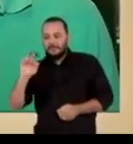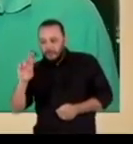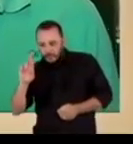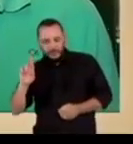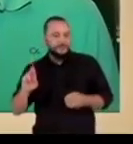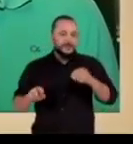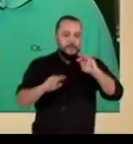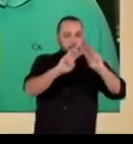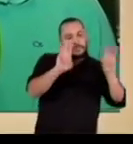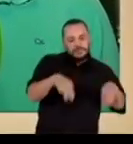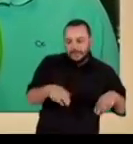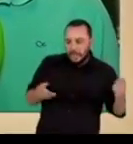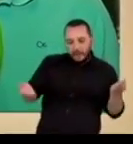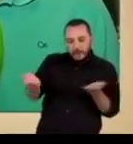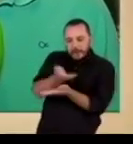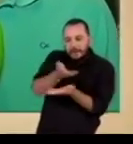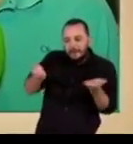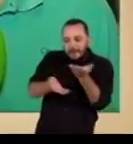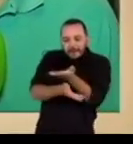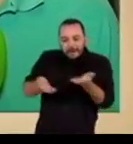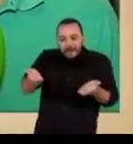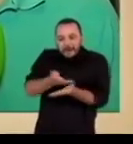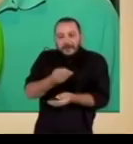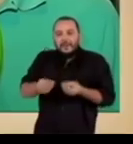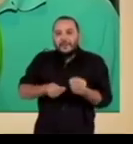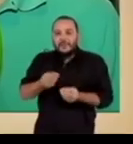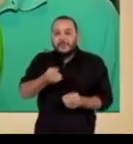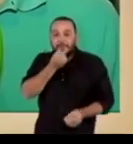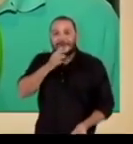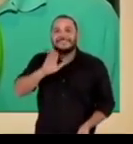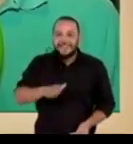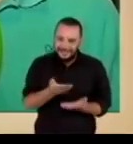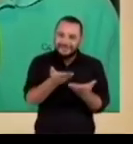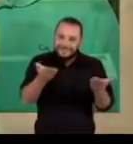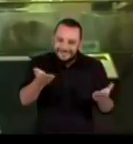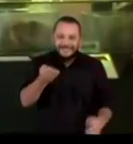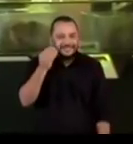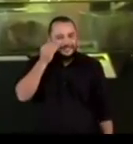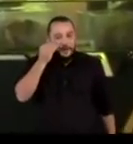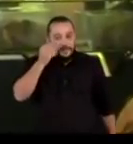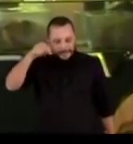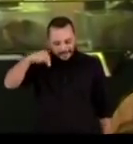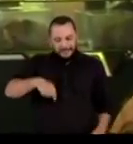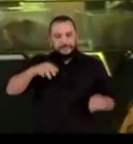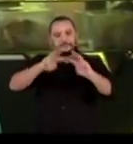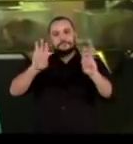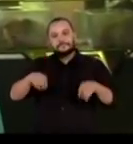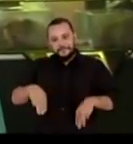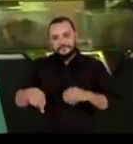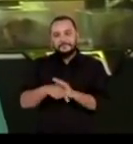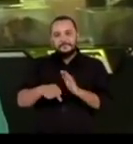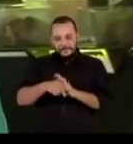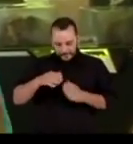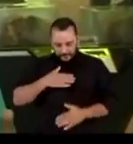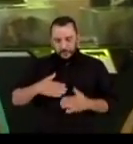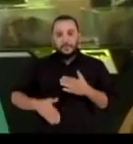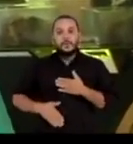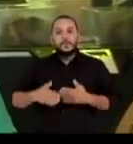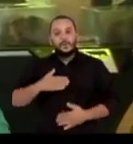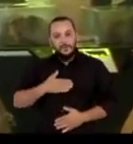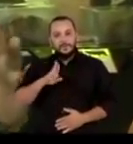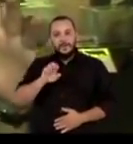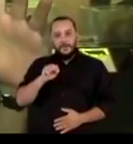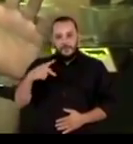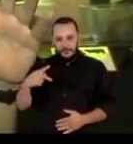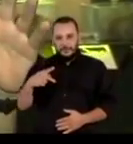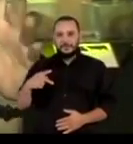Boa tarde, Cadu. Pois é, boa tarde para você, Joyce. A gente está aqui no Museu de Anatomia Professor Alfonso Bovero, que